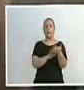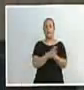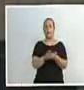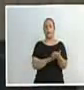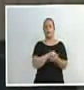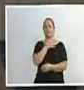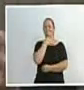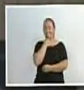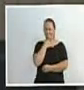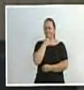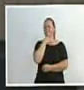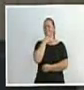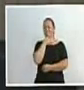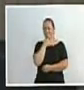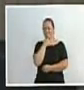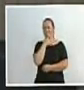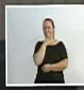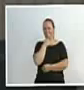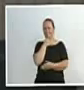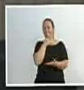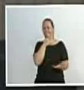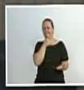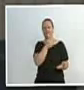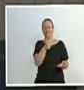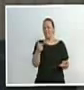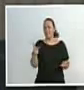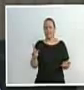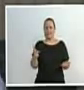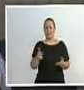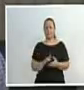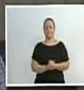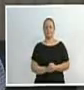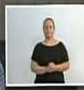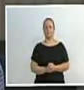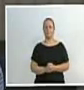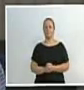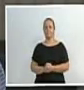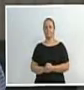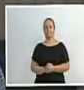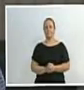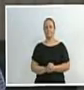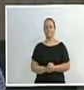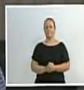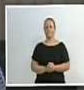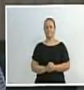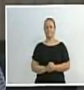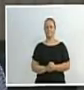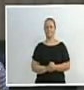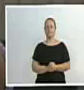lamentável, também a gente lamenta essa questão. E com relação